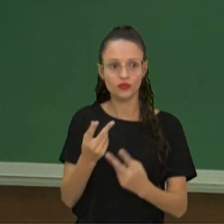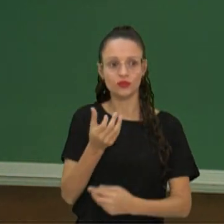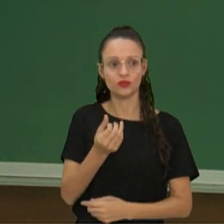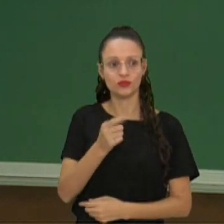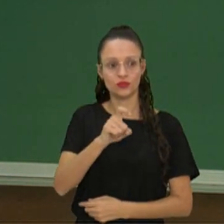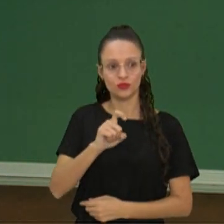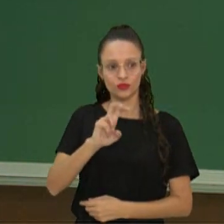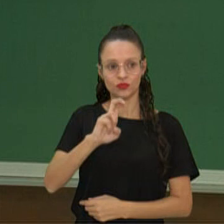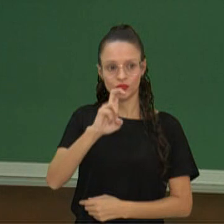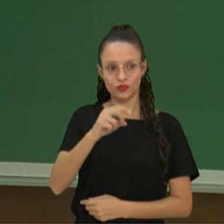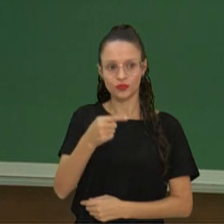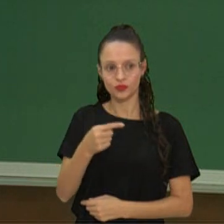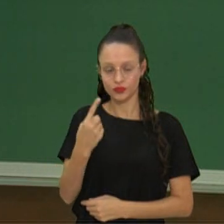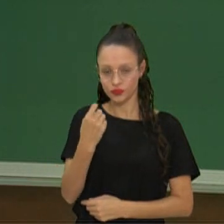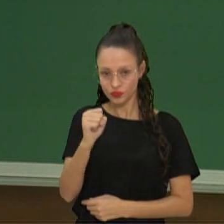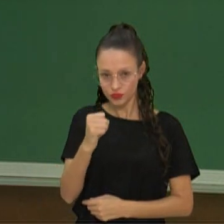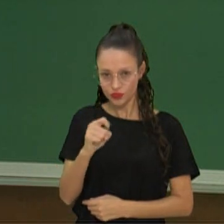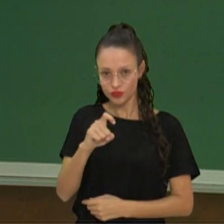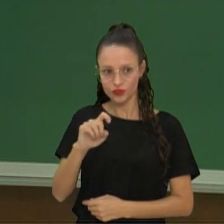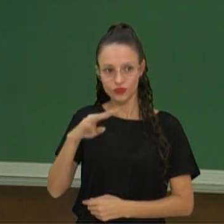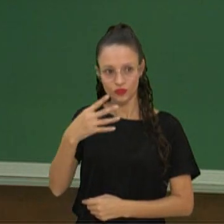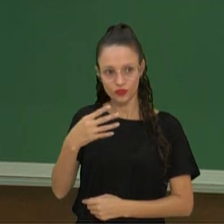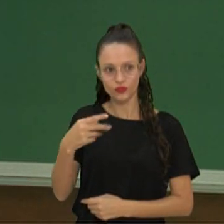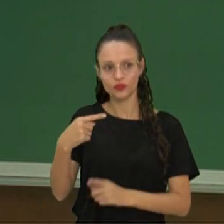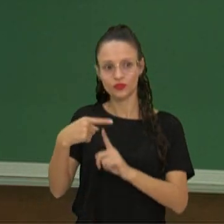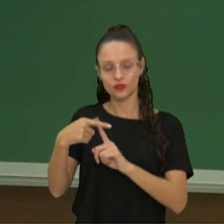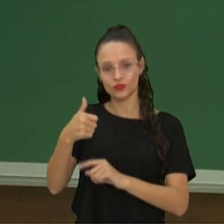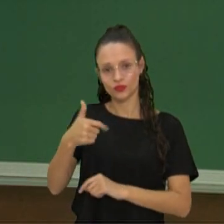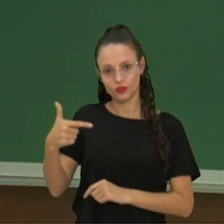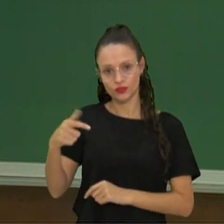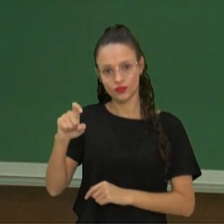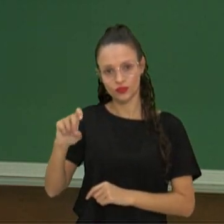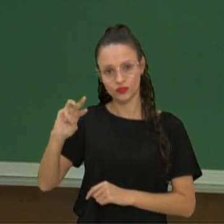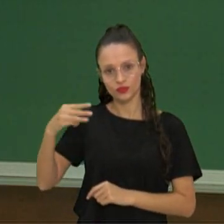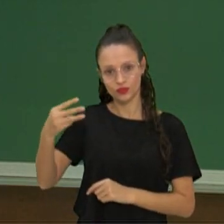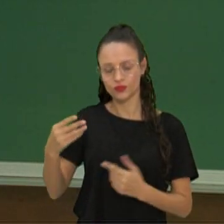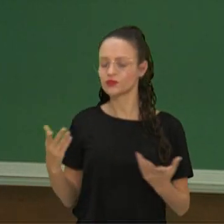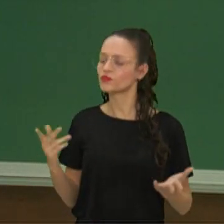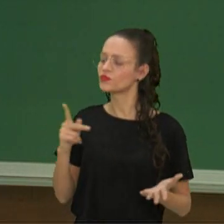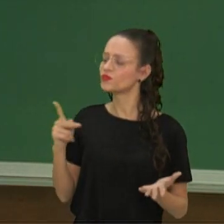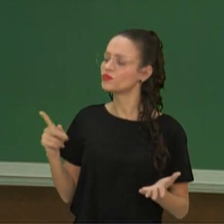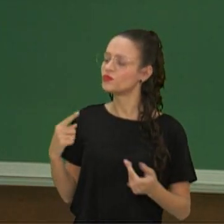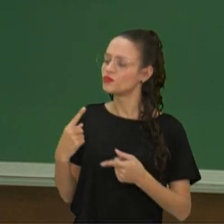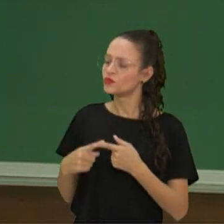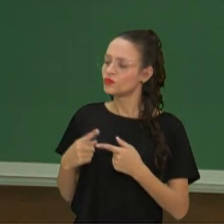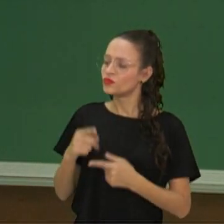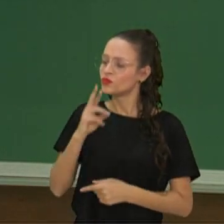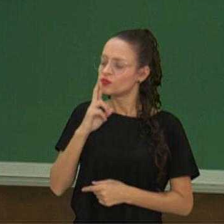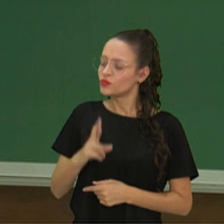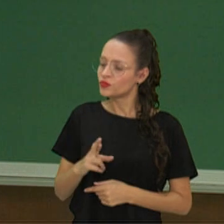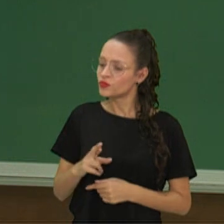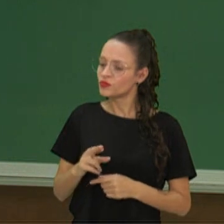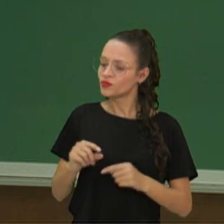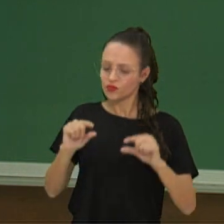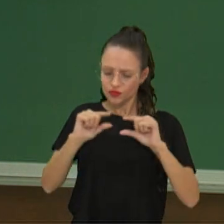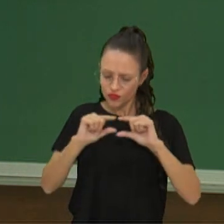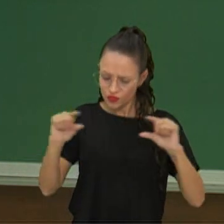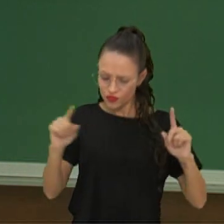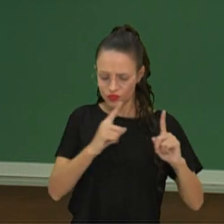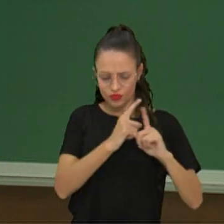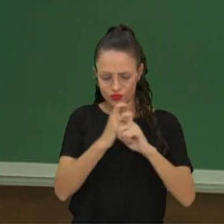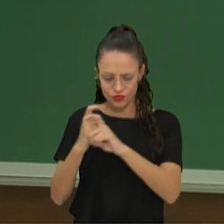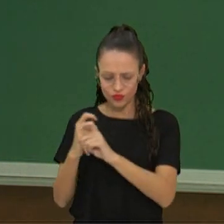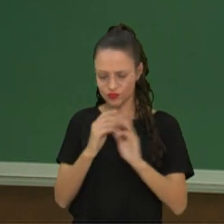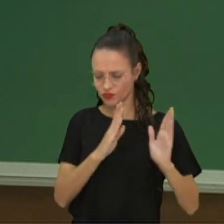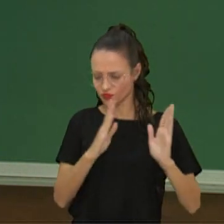6x à quinta menos 18x à quarta mais 12x ao cubo. Professor, por que a resposta já sai um polinômio ordenado?